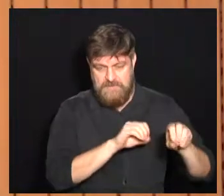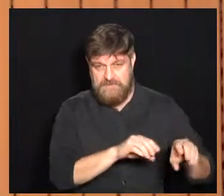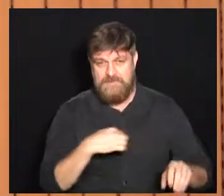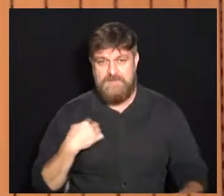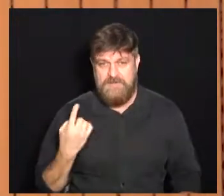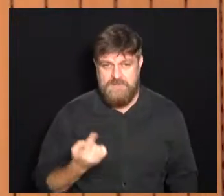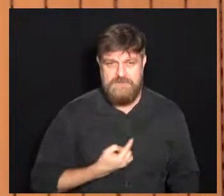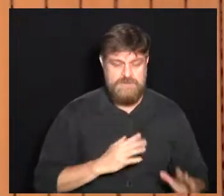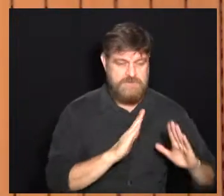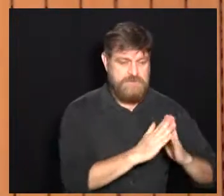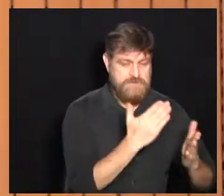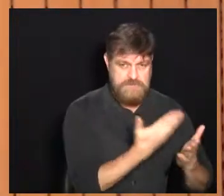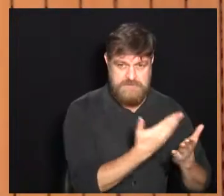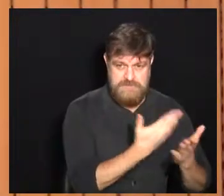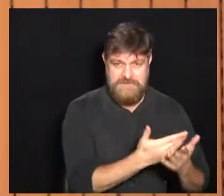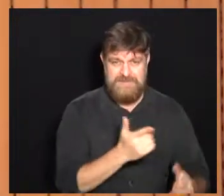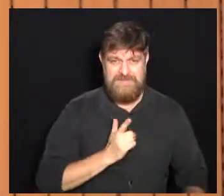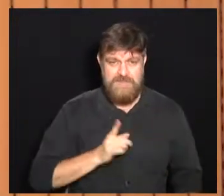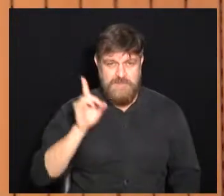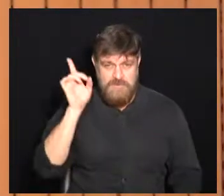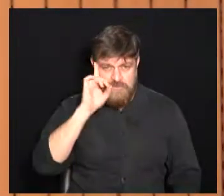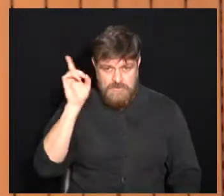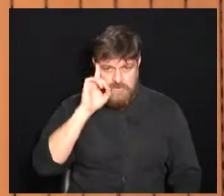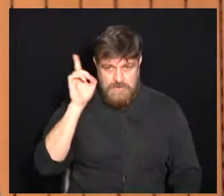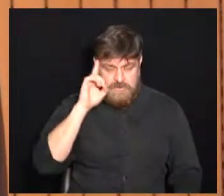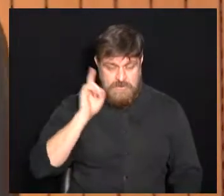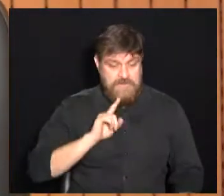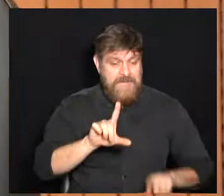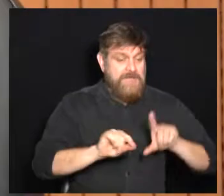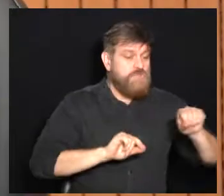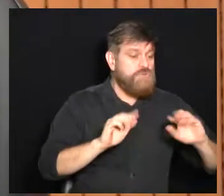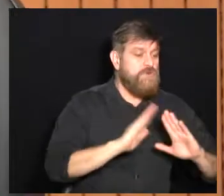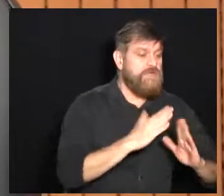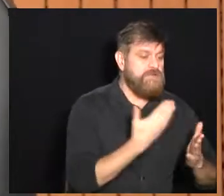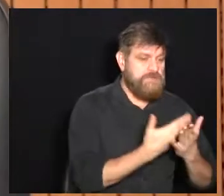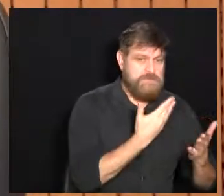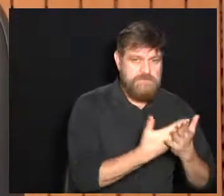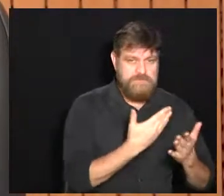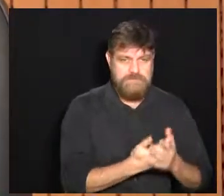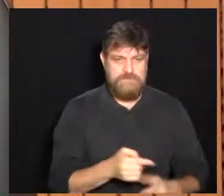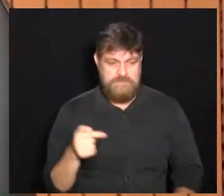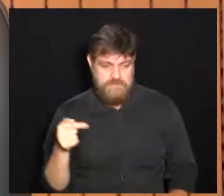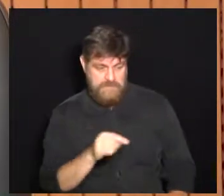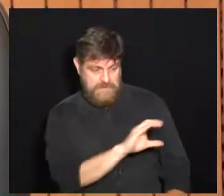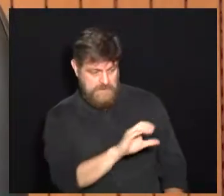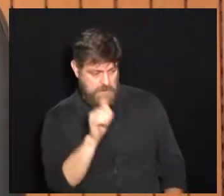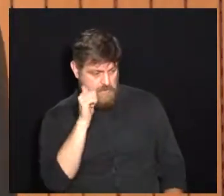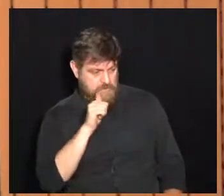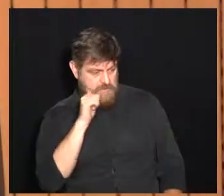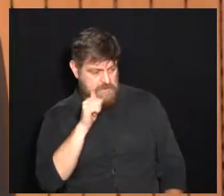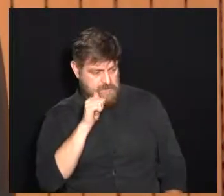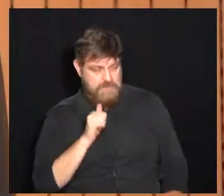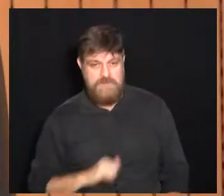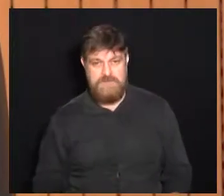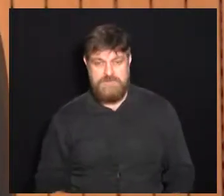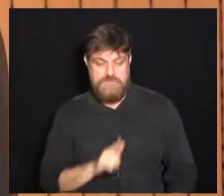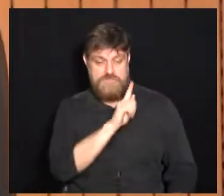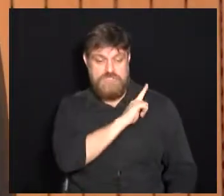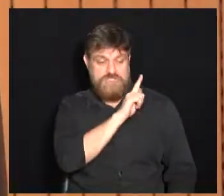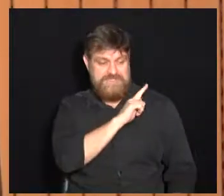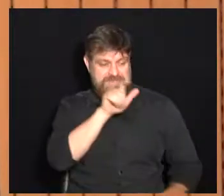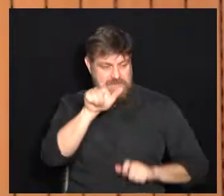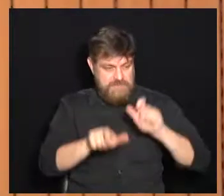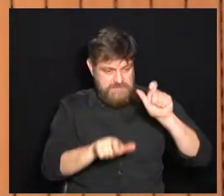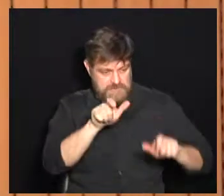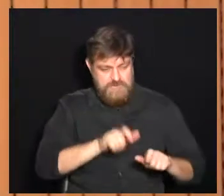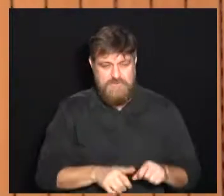tendo atribuição quase todos os dias, né, Ângela? A Ângela que cuida dessa parte, ela é coordenadora de gestão de pessoas, quase